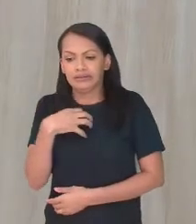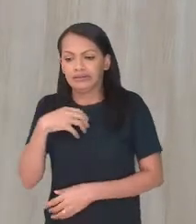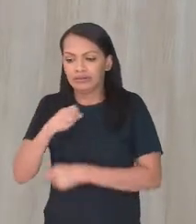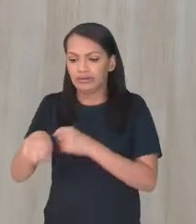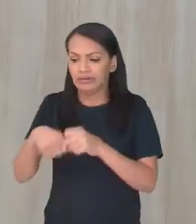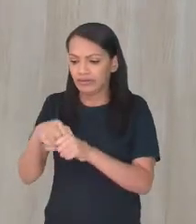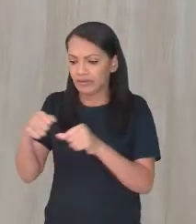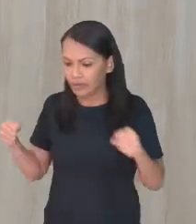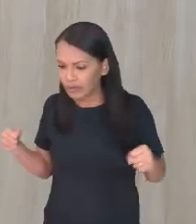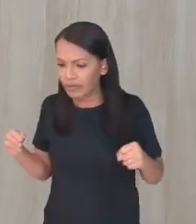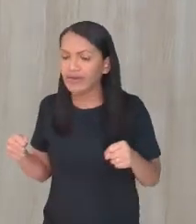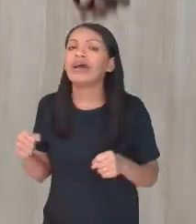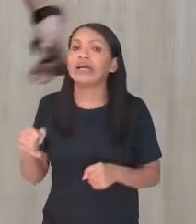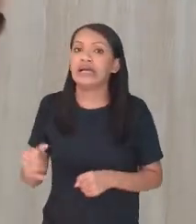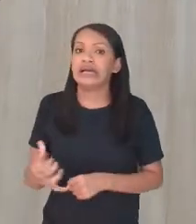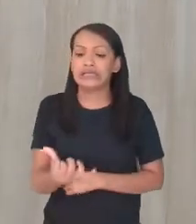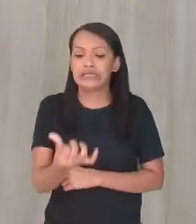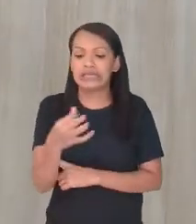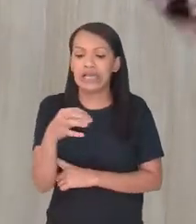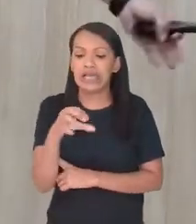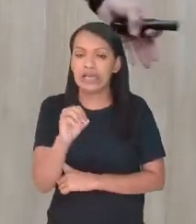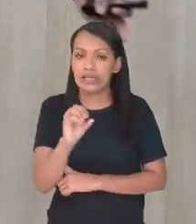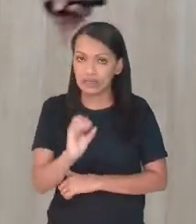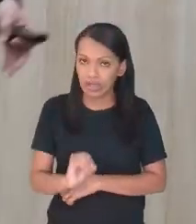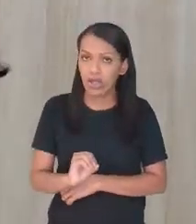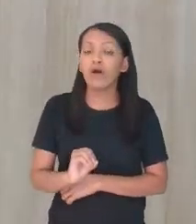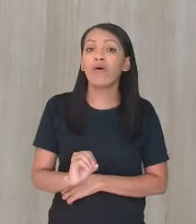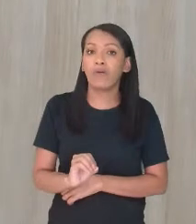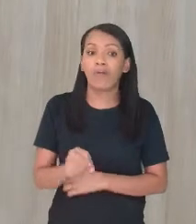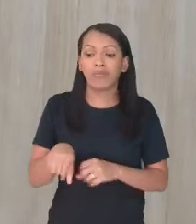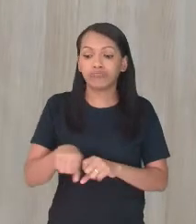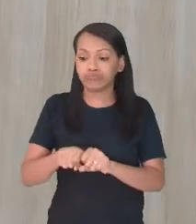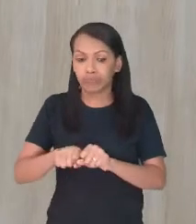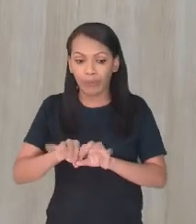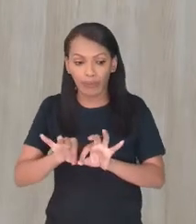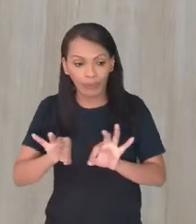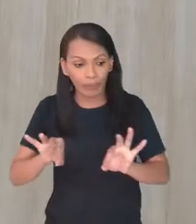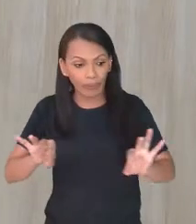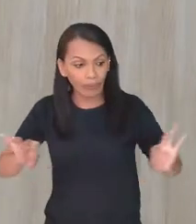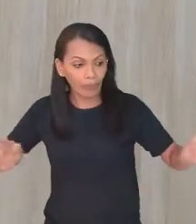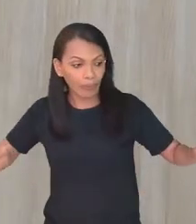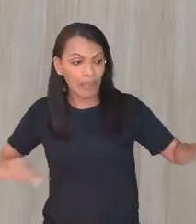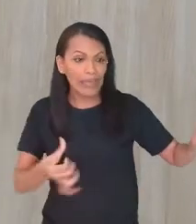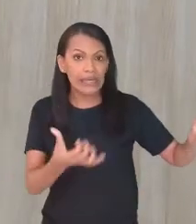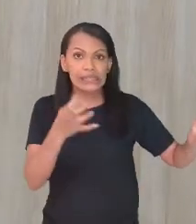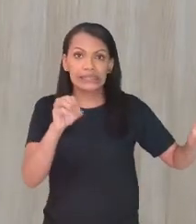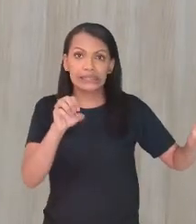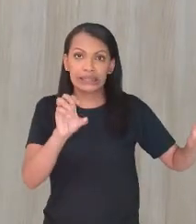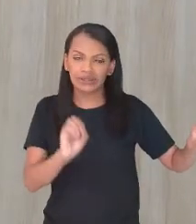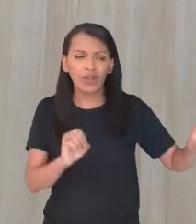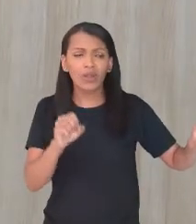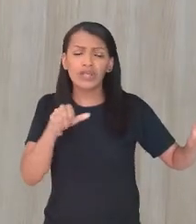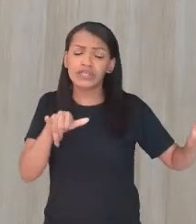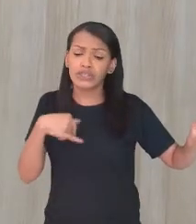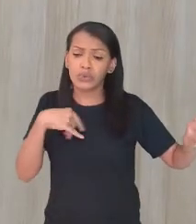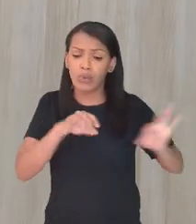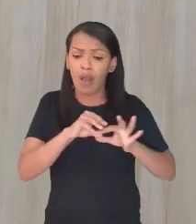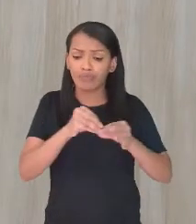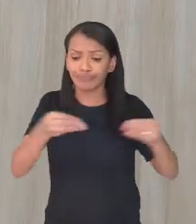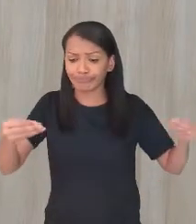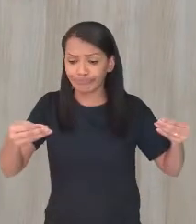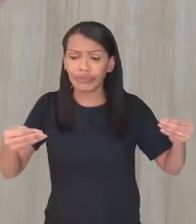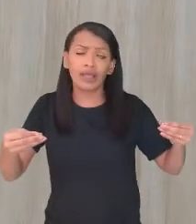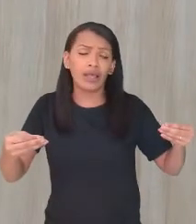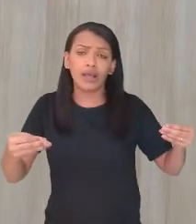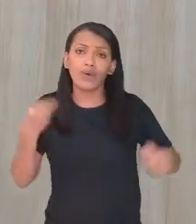aí 500, 600, 700 nós em uma corda, tá bom? Então, eles utilizavam